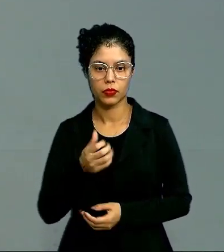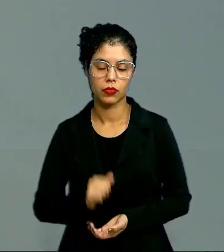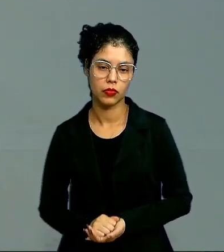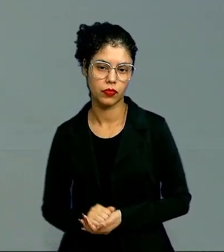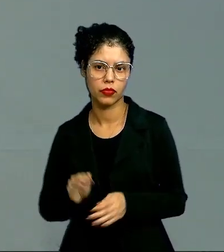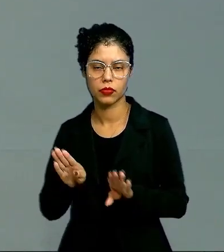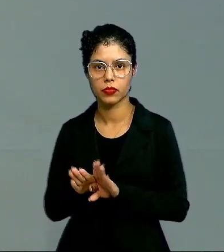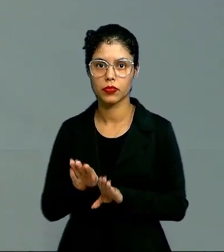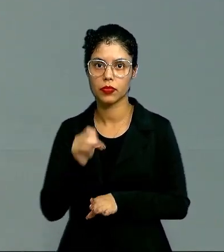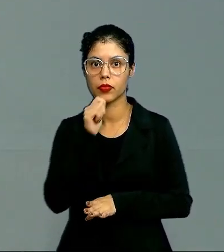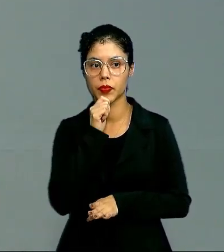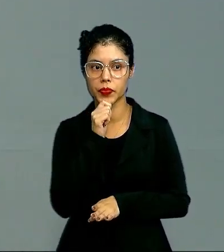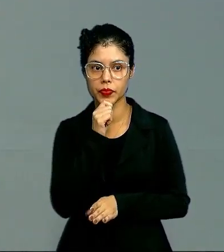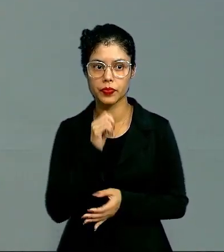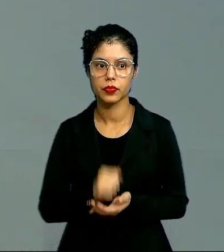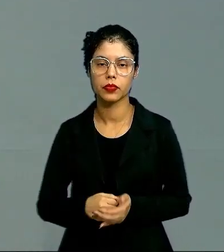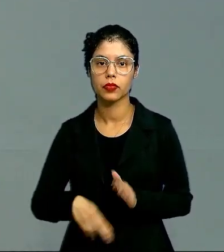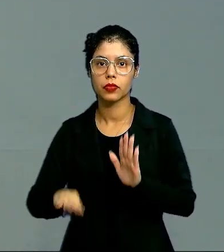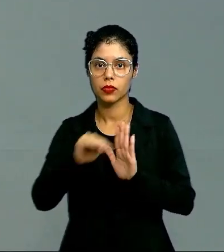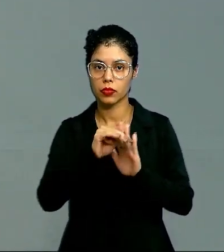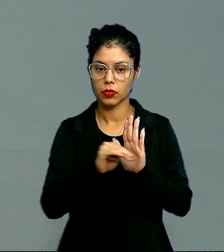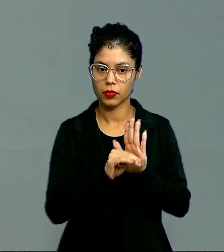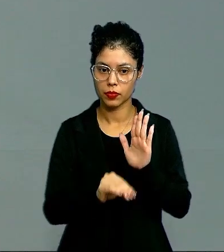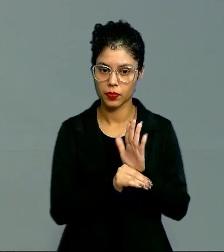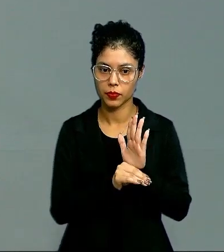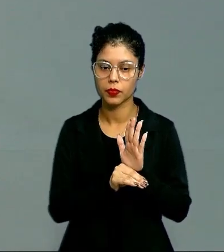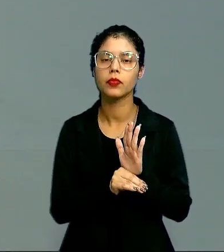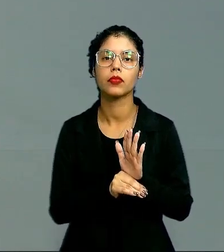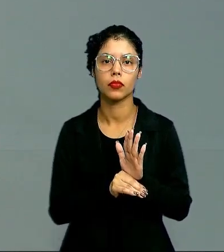médico colocou lá na sua receita que ele deve